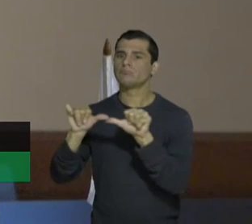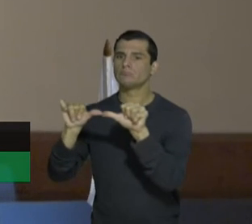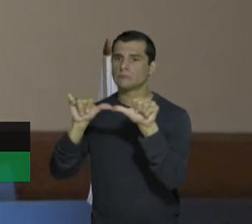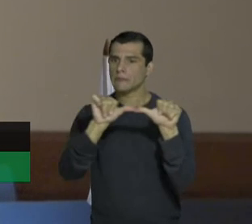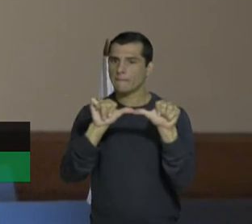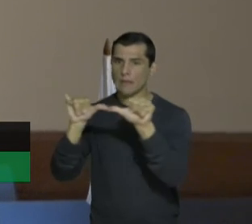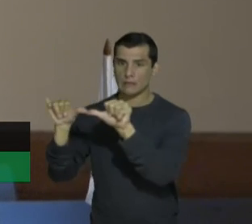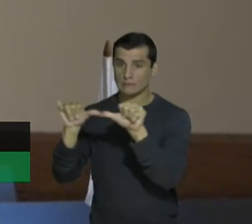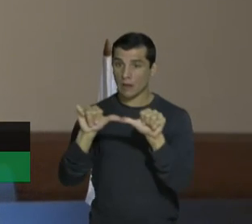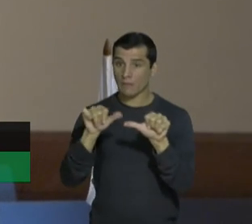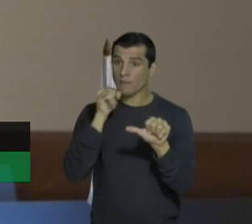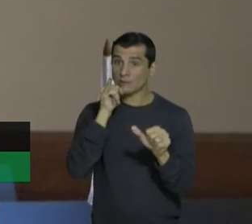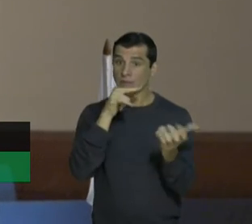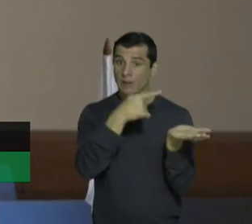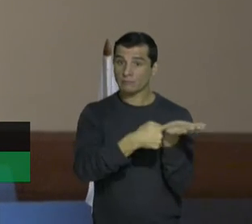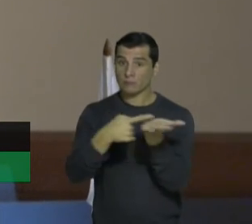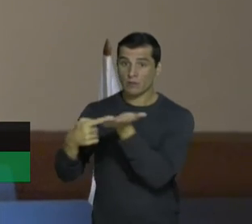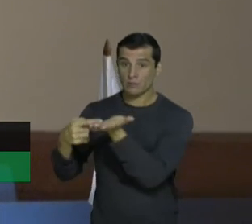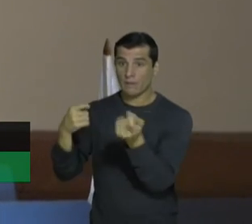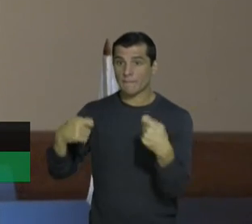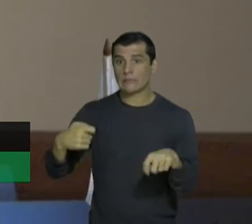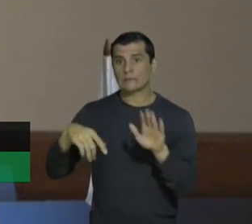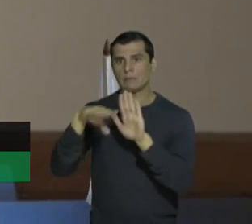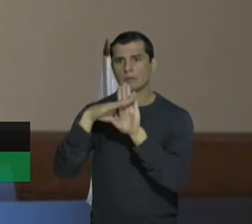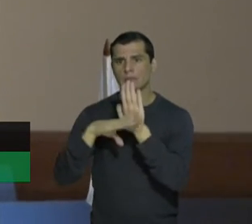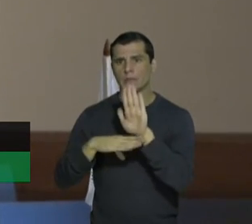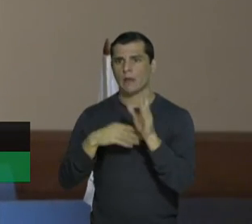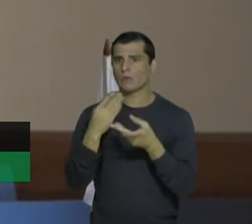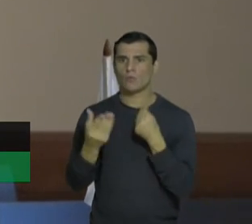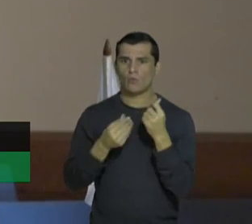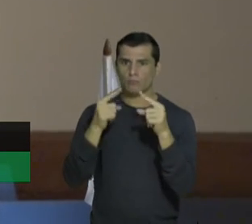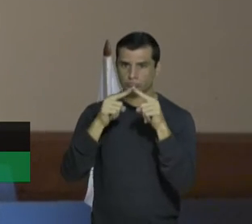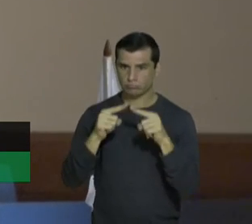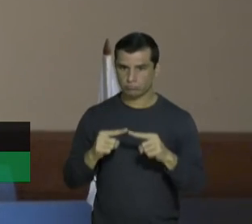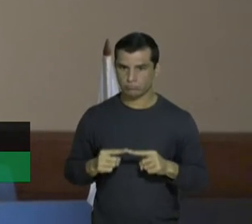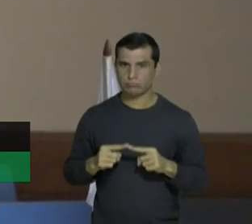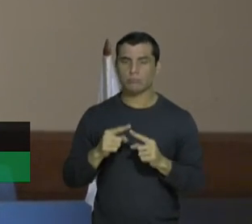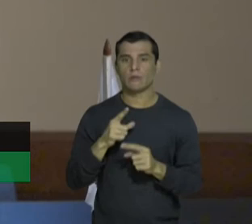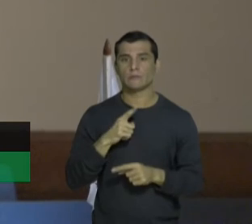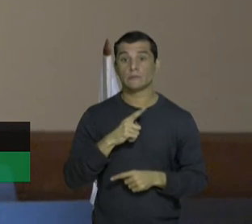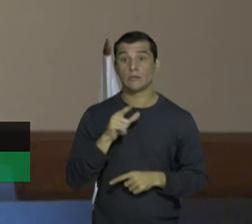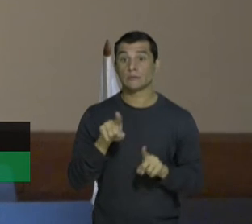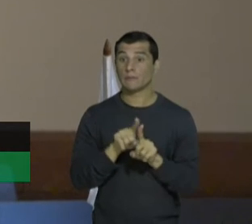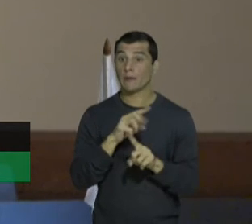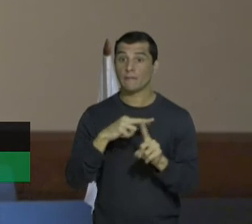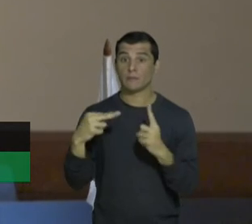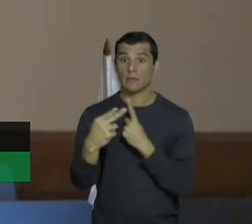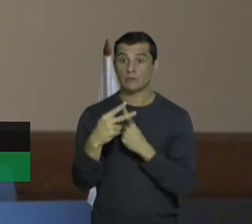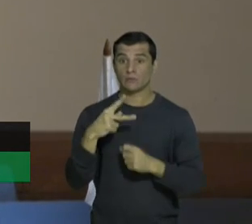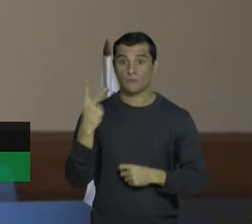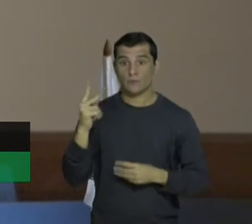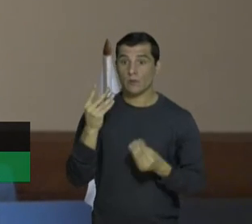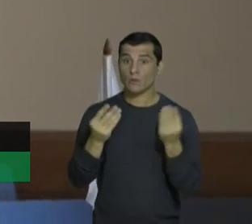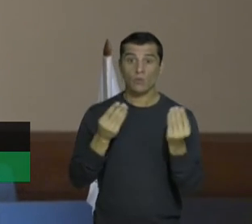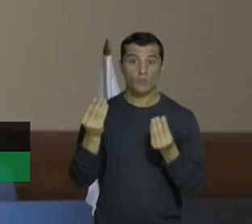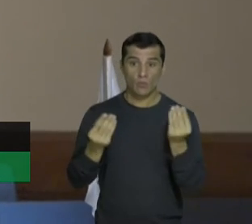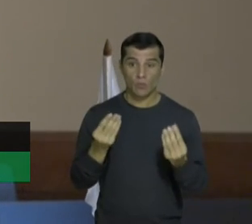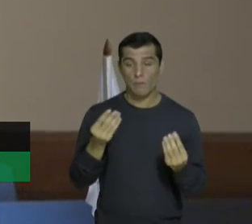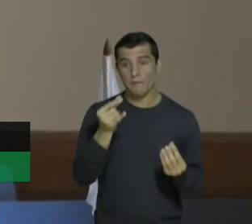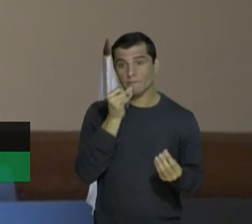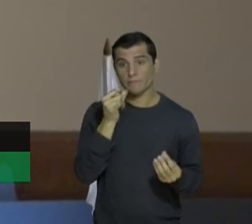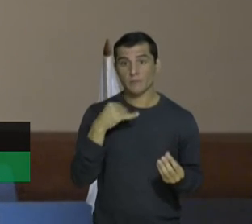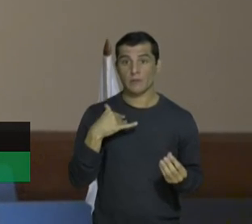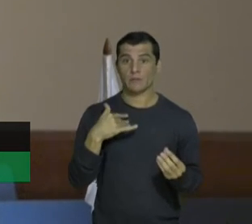a gente faz acordo a gente tem que buscar um eh uma perspectiva eh digamos assim